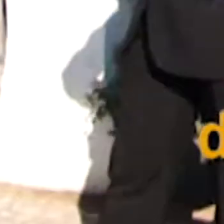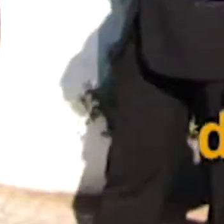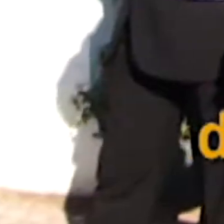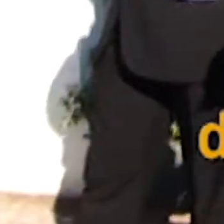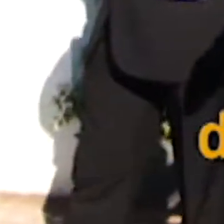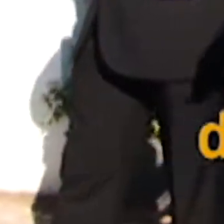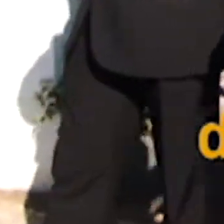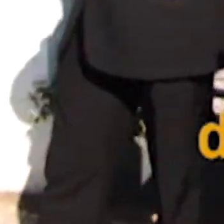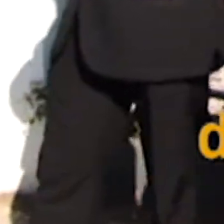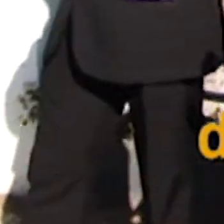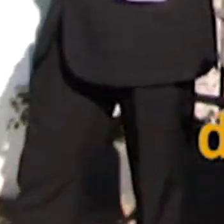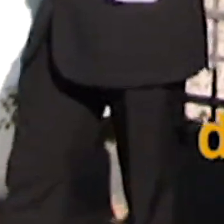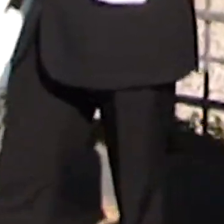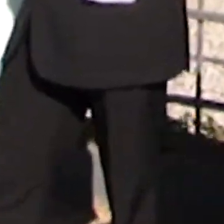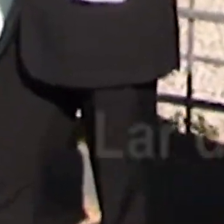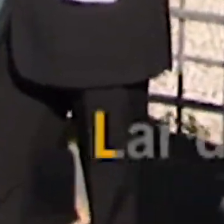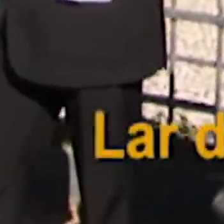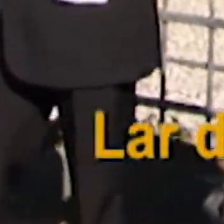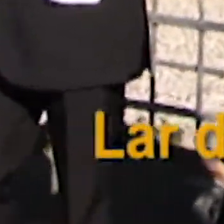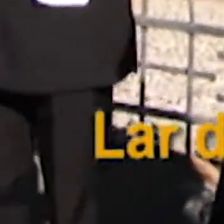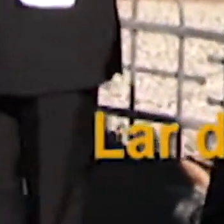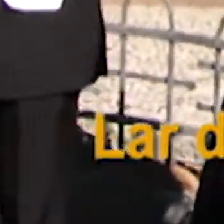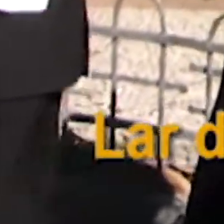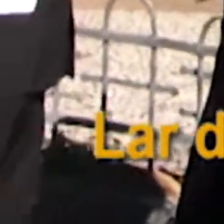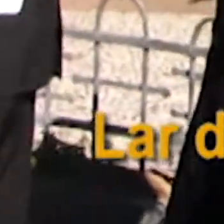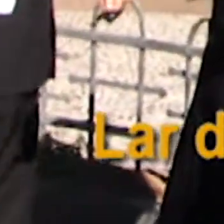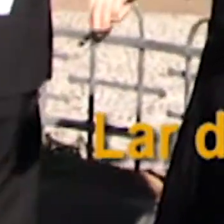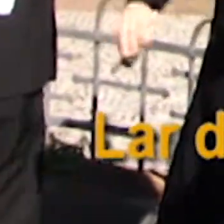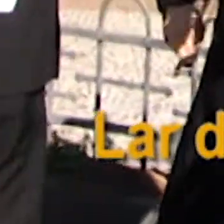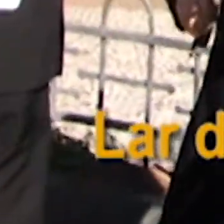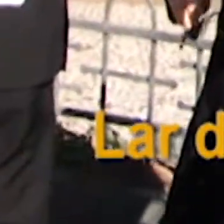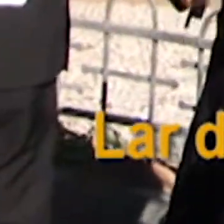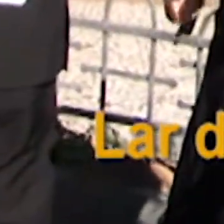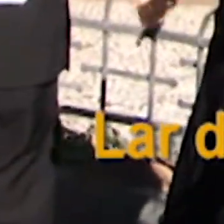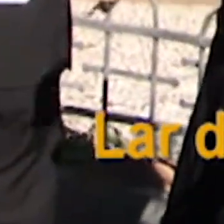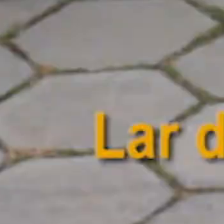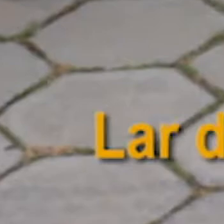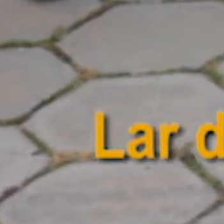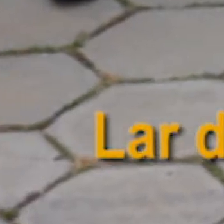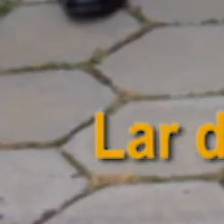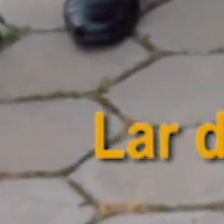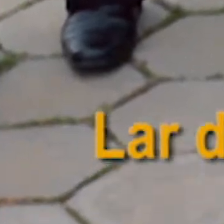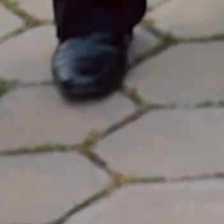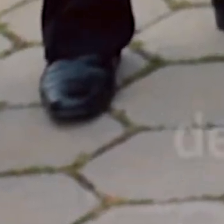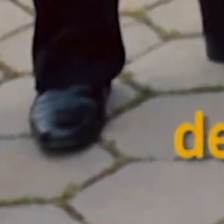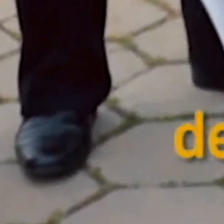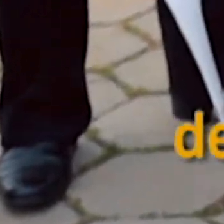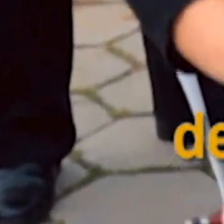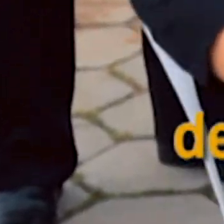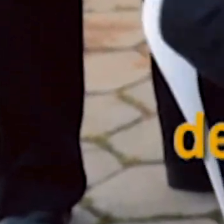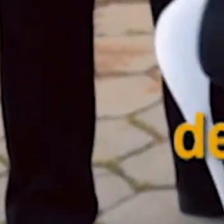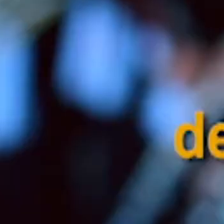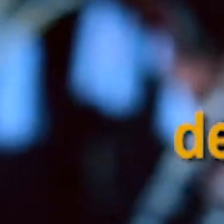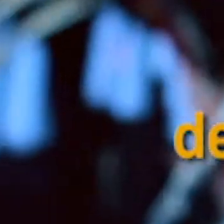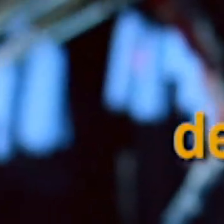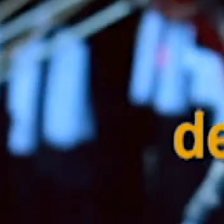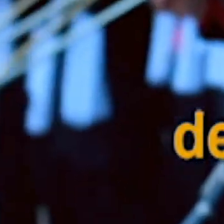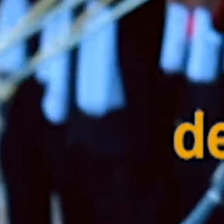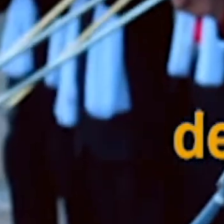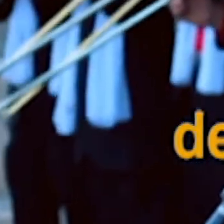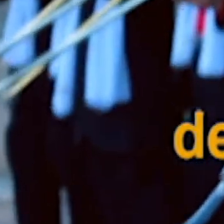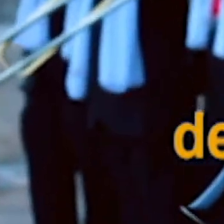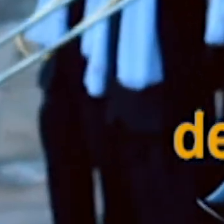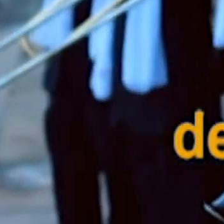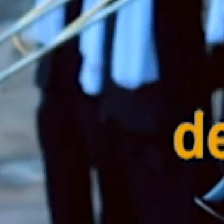doutrina ideal. Sabemos que é preciso que sejas deste vale